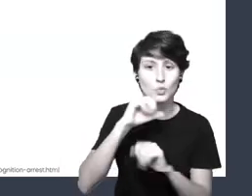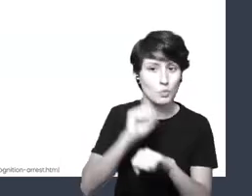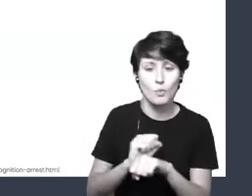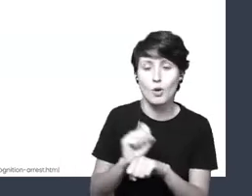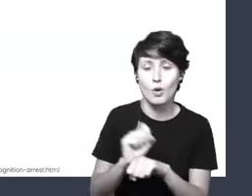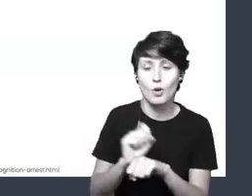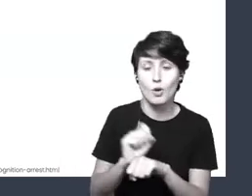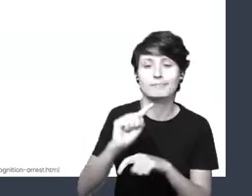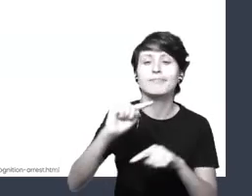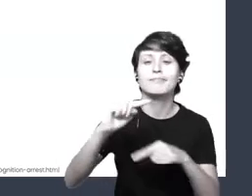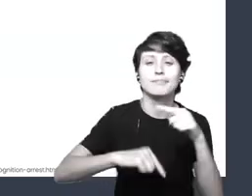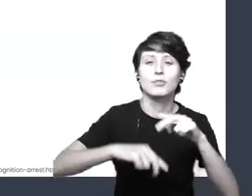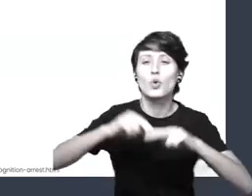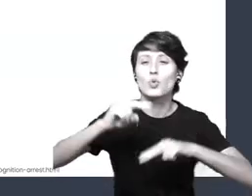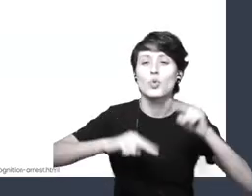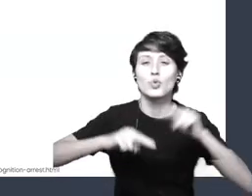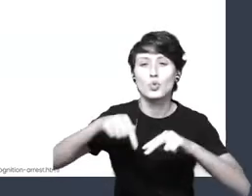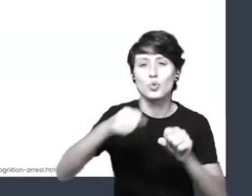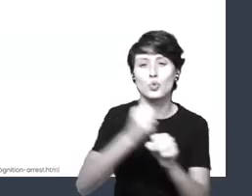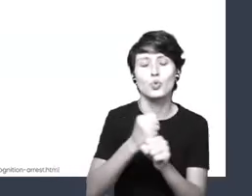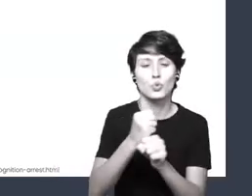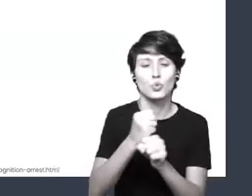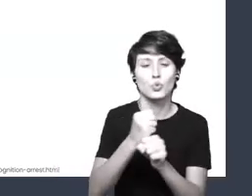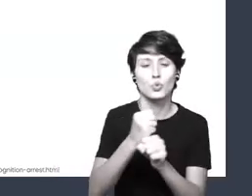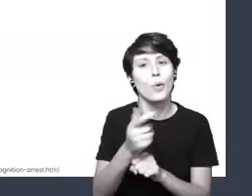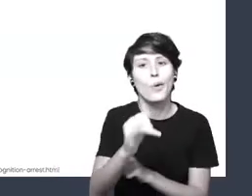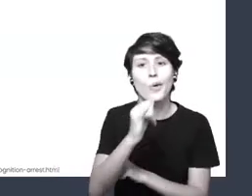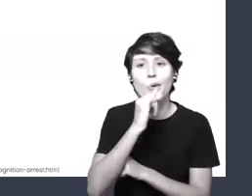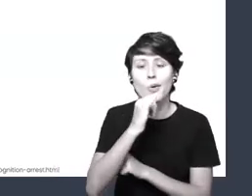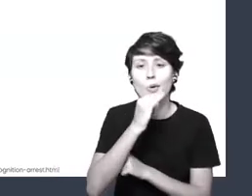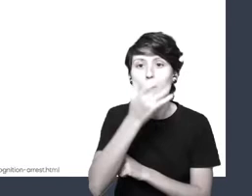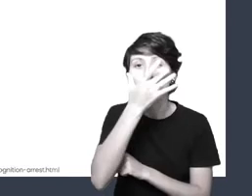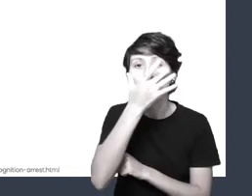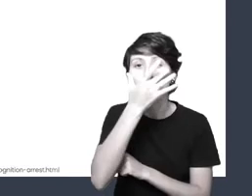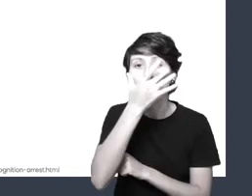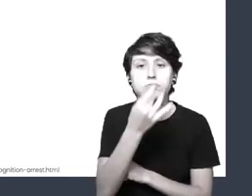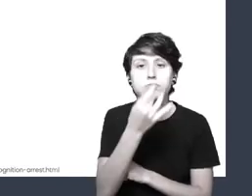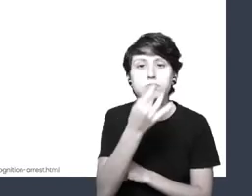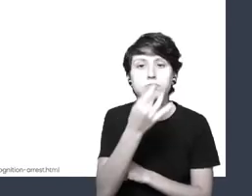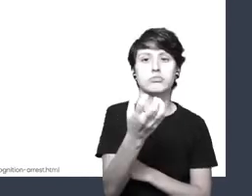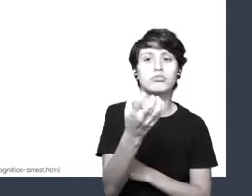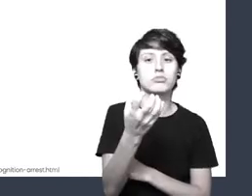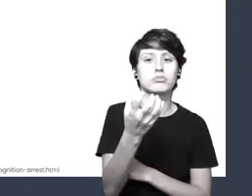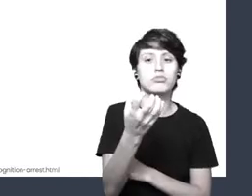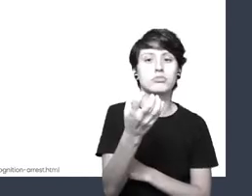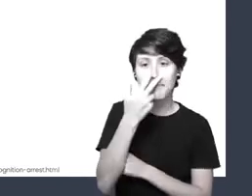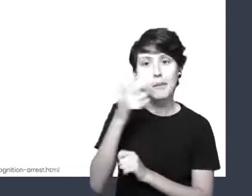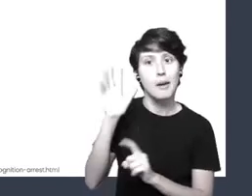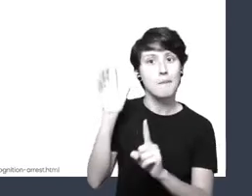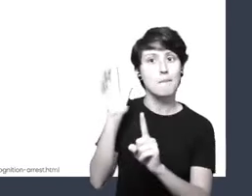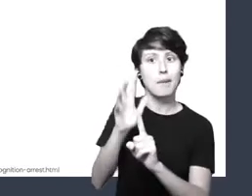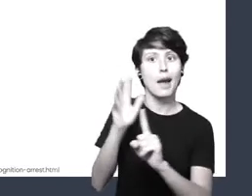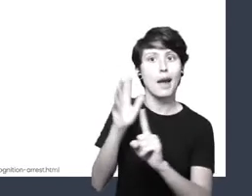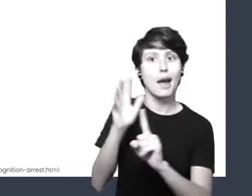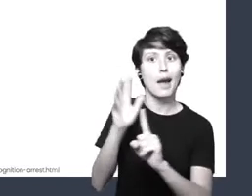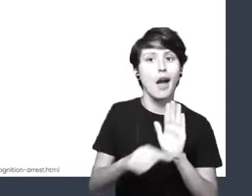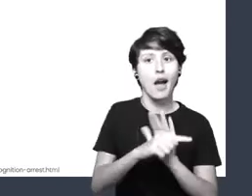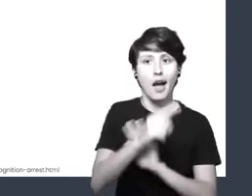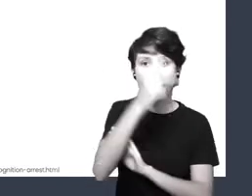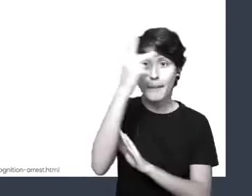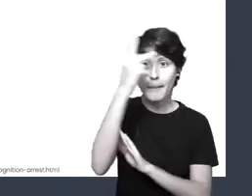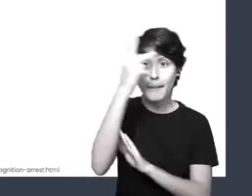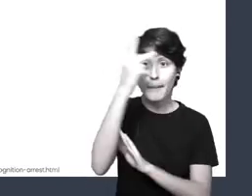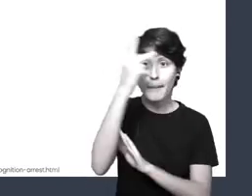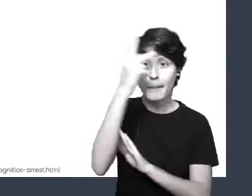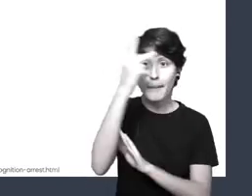ano, a gente teve mais um exemplo de reconhecimento facial causando impacto negativo na vida das pessoas. Um inocente ele foi preso nos Estados